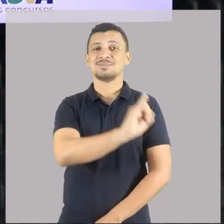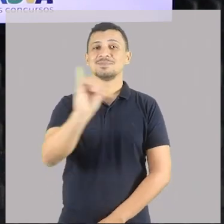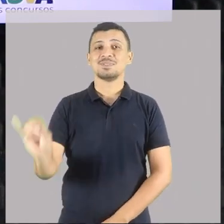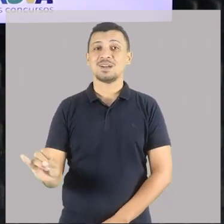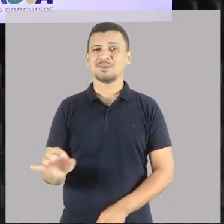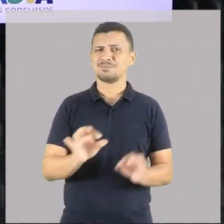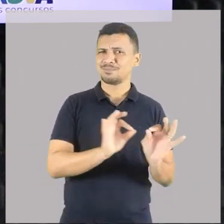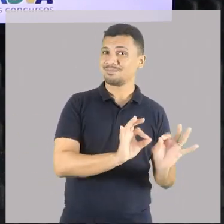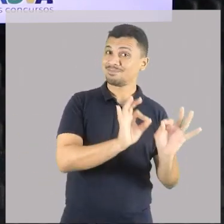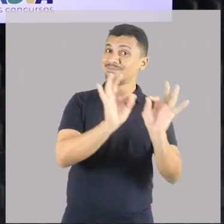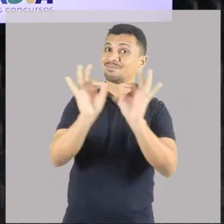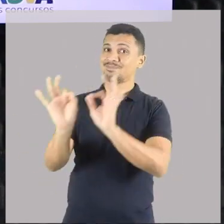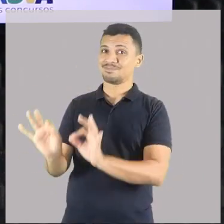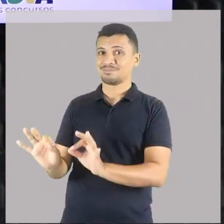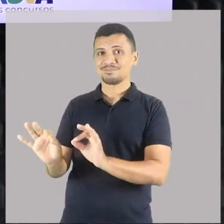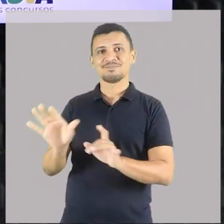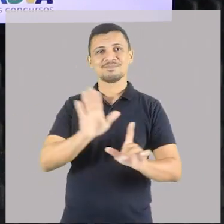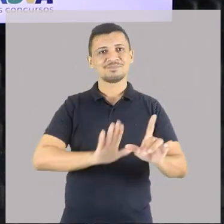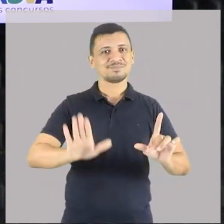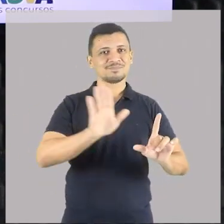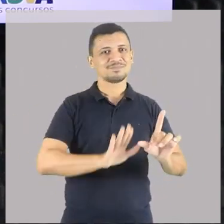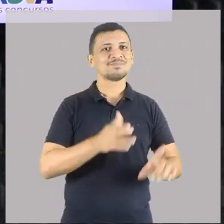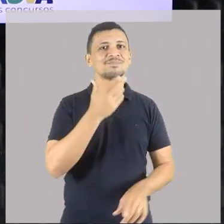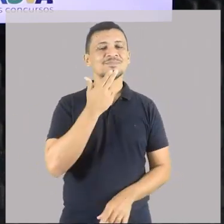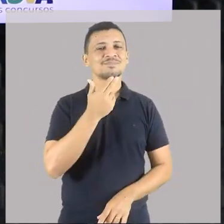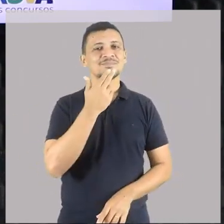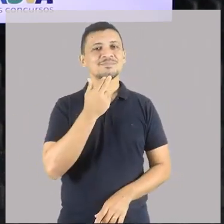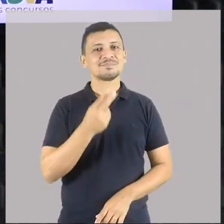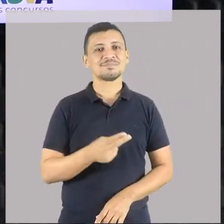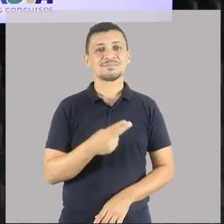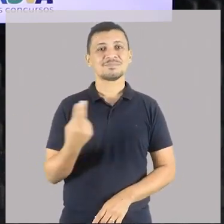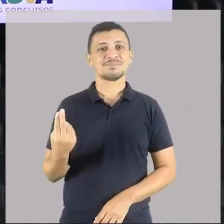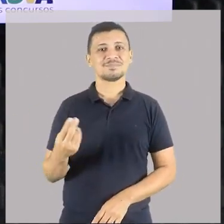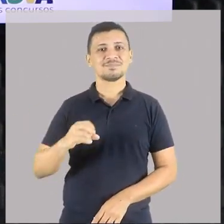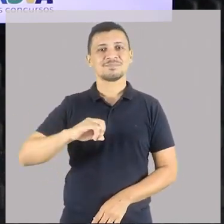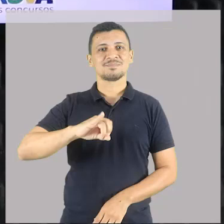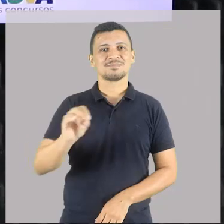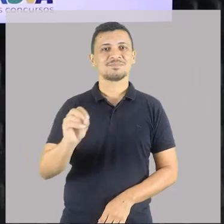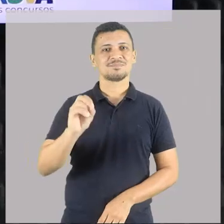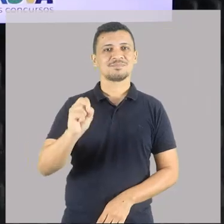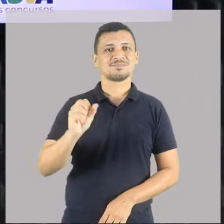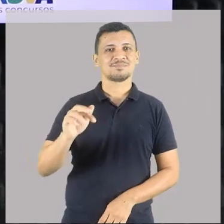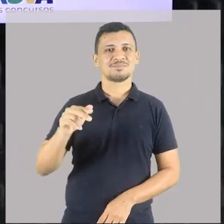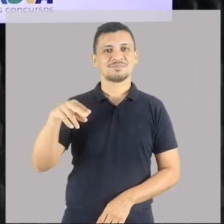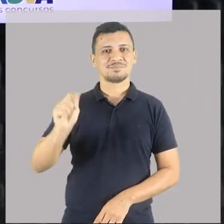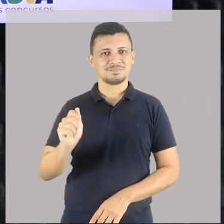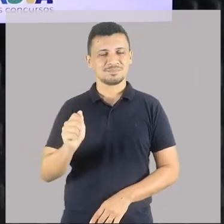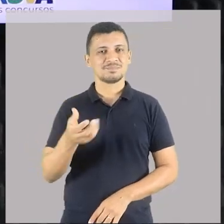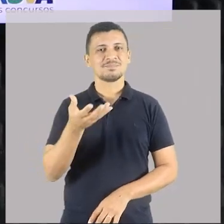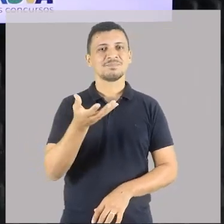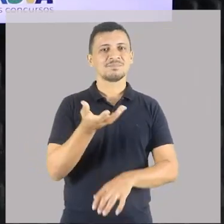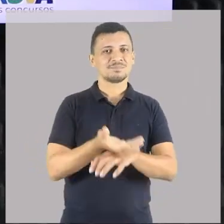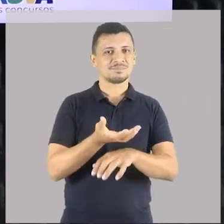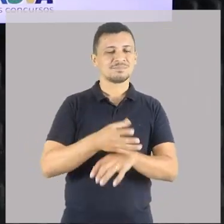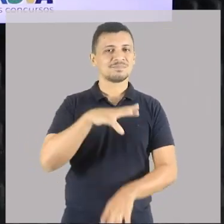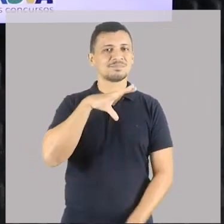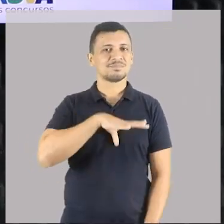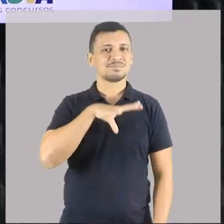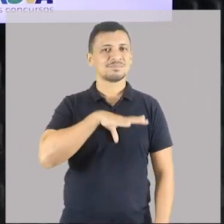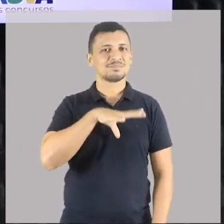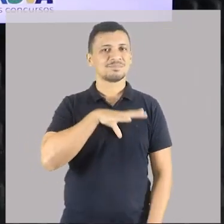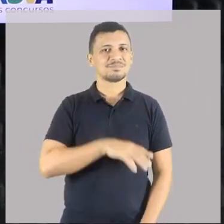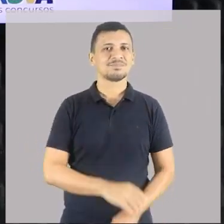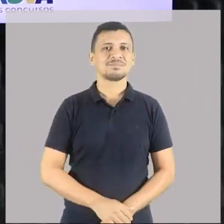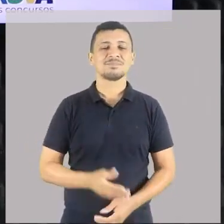Olá, você que nos acompanha na plataforma Gonçalves Dias. Eu sou a professora Josefina Oliveira, professora de língua portuguesa. Estamos aqui para mais